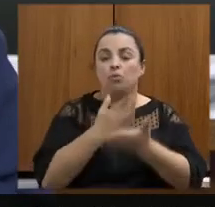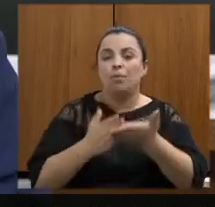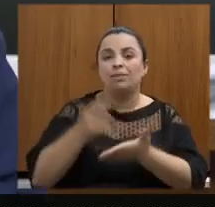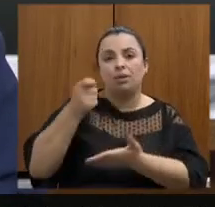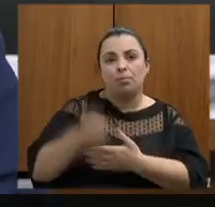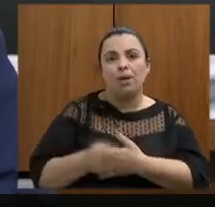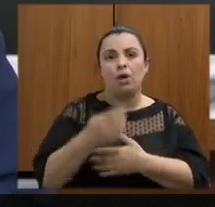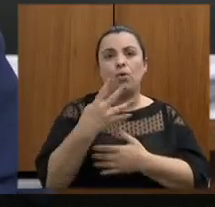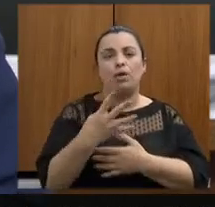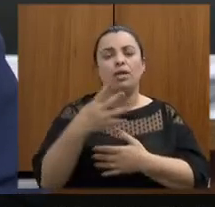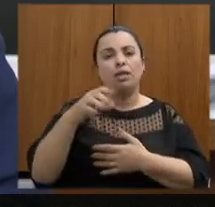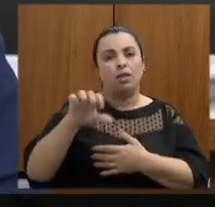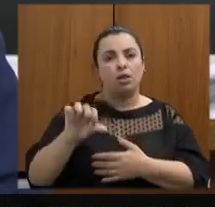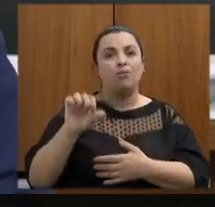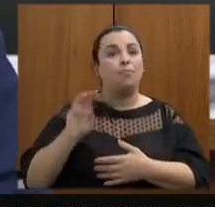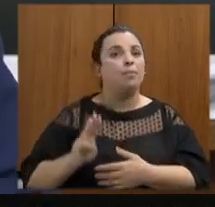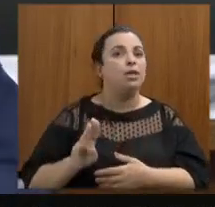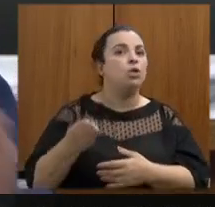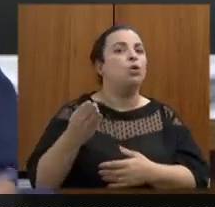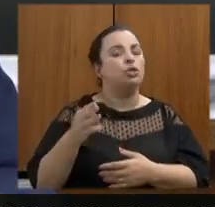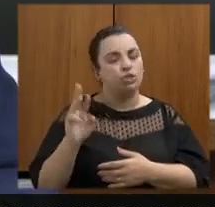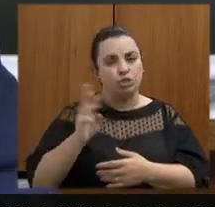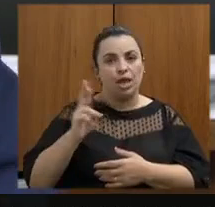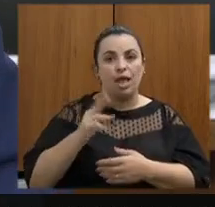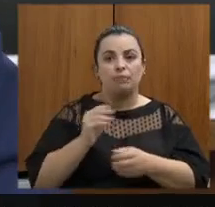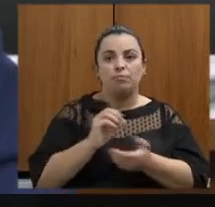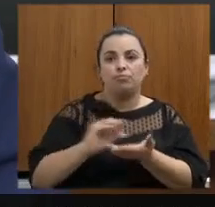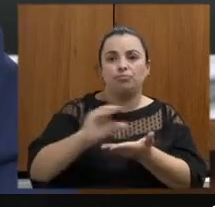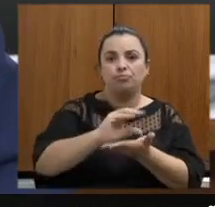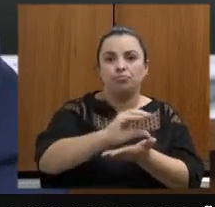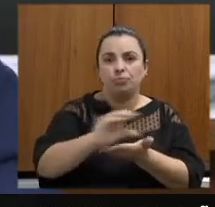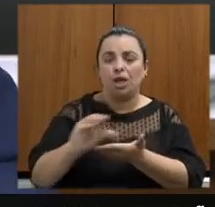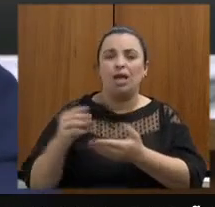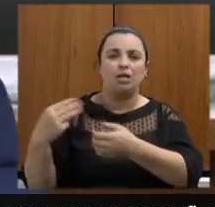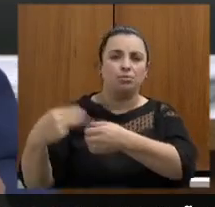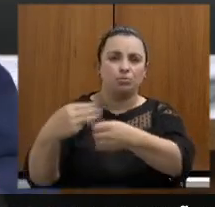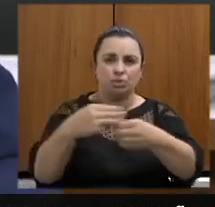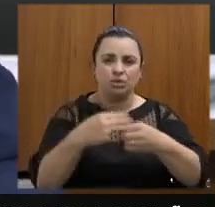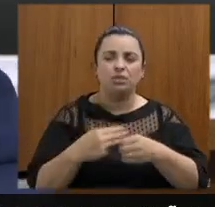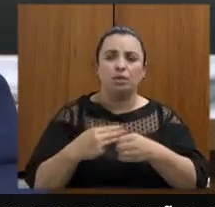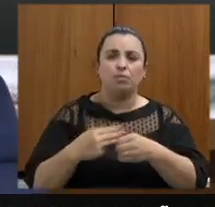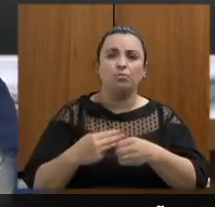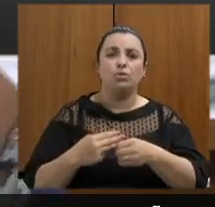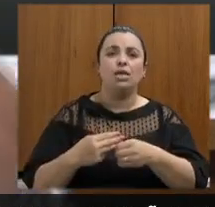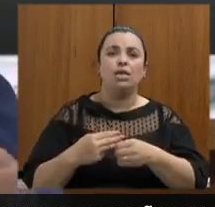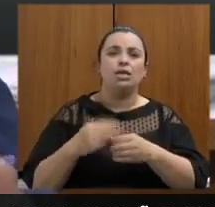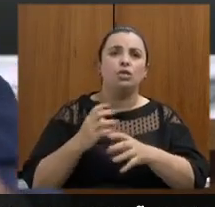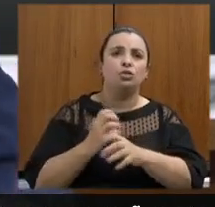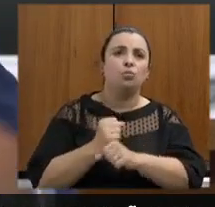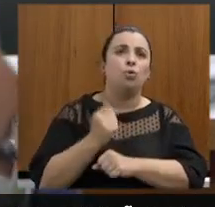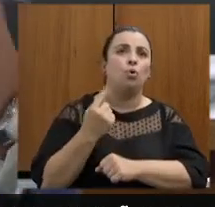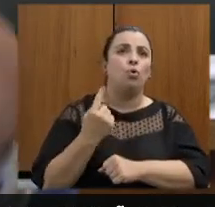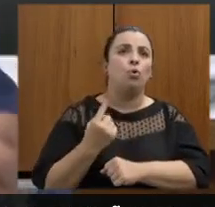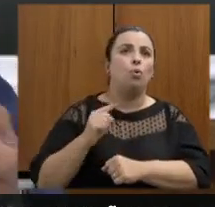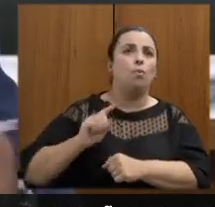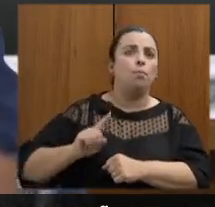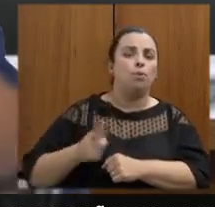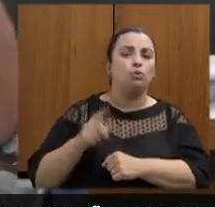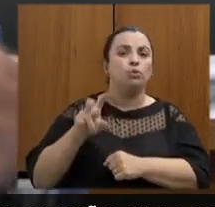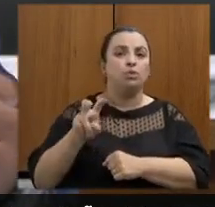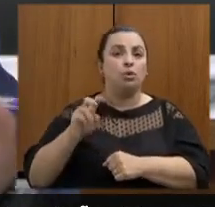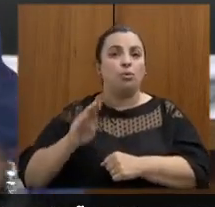né os 800 municípios do nosso estado que foram beneficiados no total com o valor de 1.5 milhão de reais